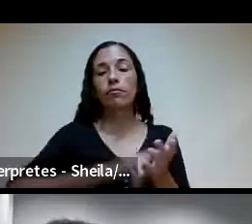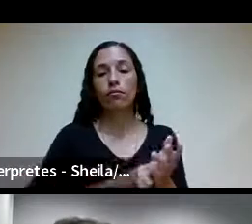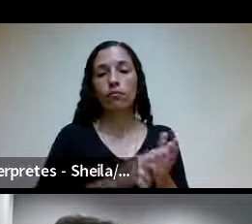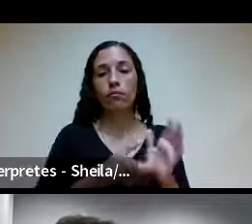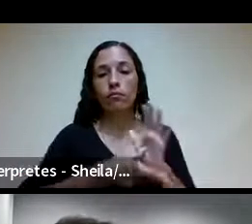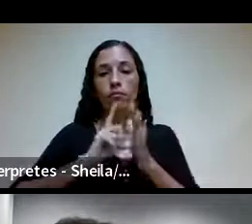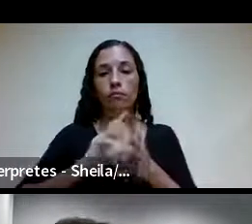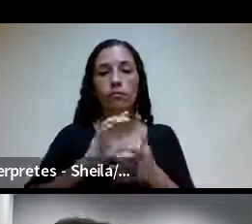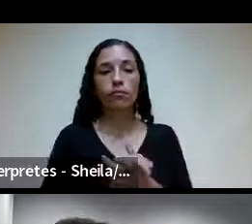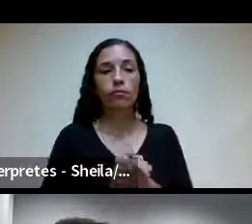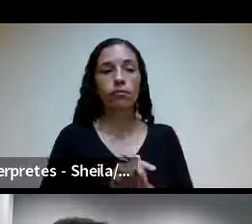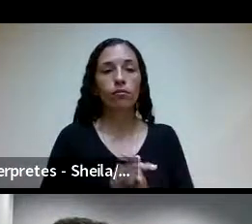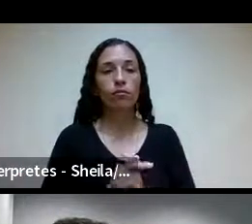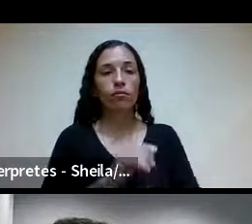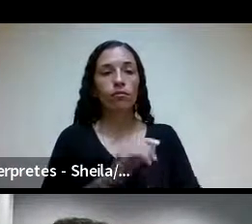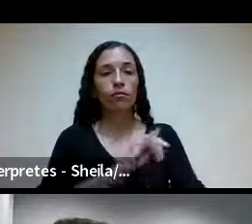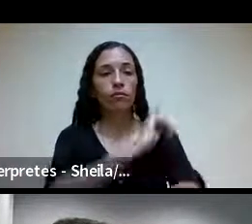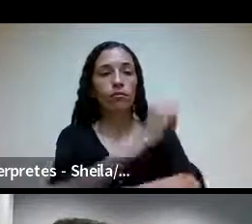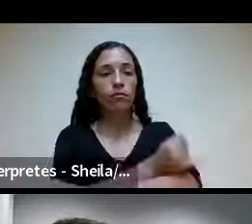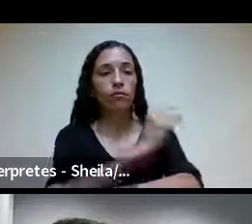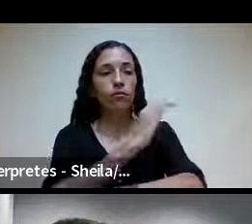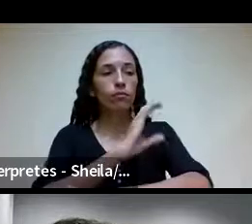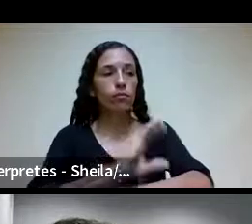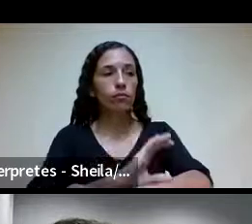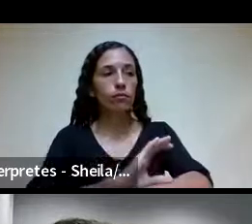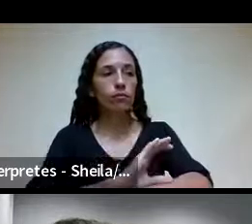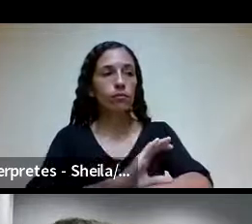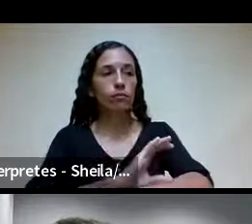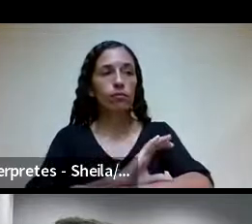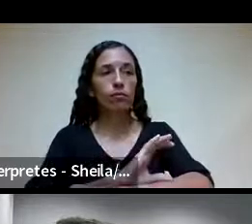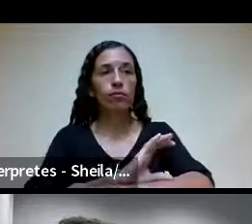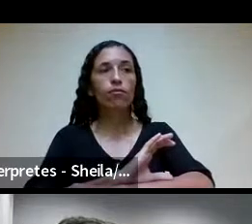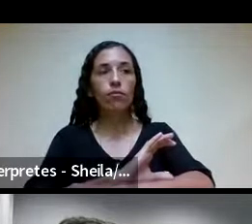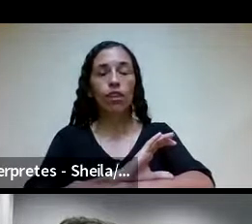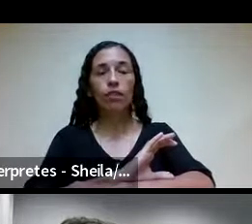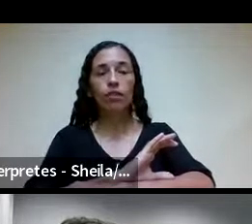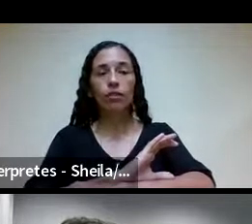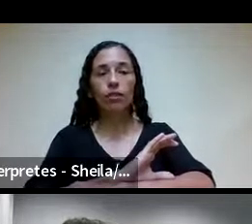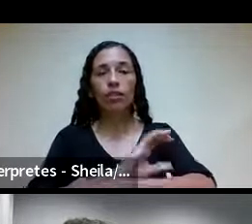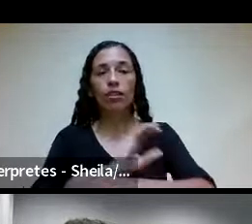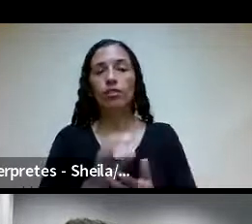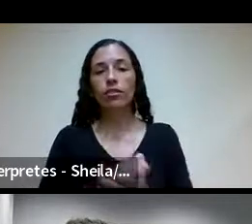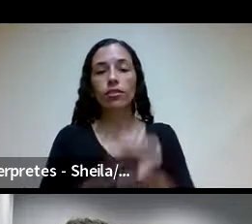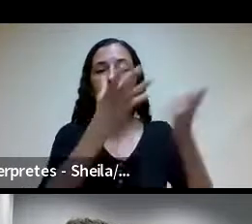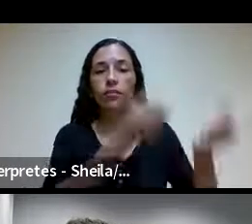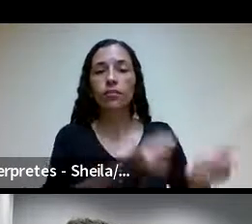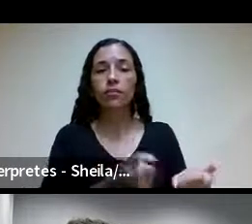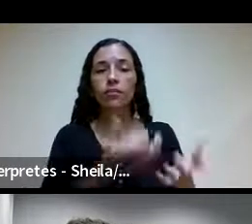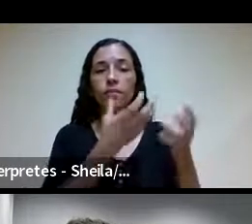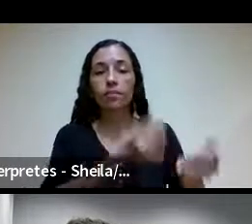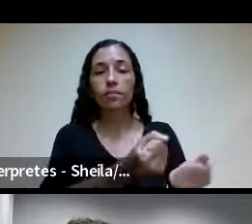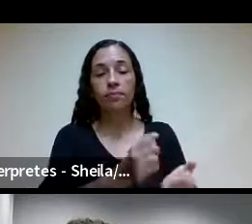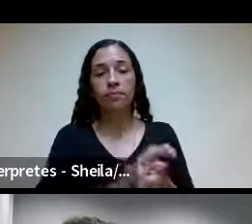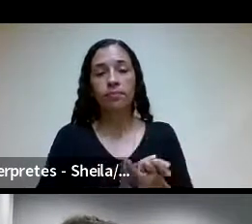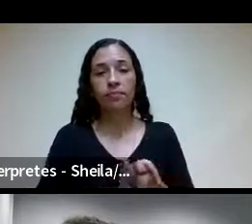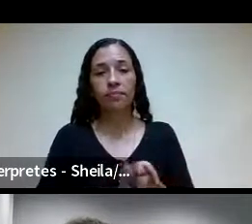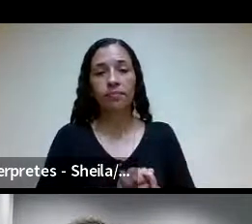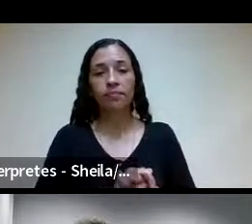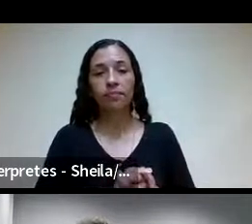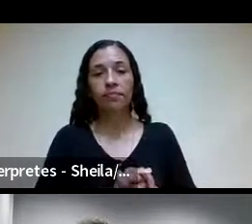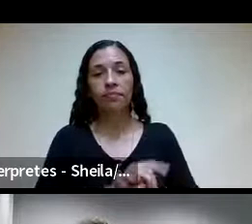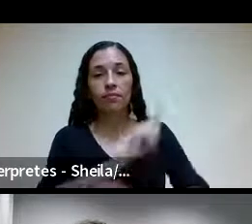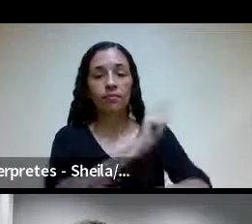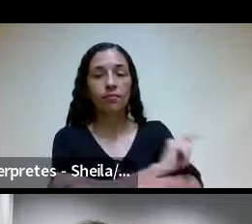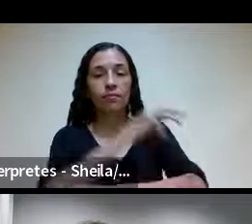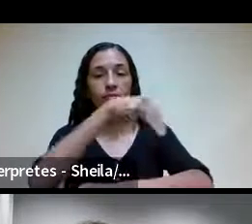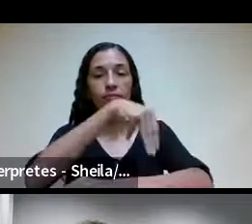Doutor José Carlos. Aprovo, senhor presidente. Obrigado. Doutor José Aprovo, Carlos. senhor presidente. Doutor Geraldo Mota.